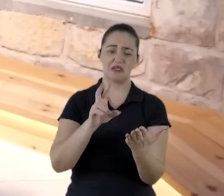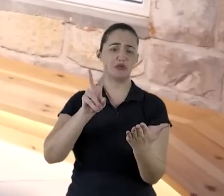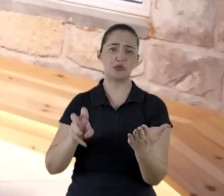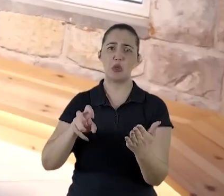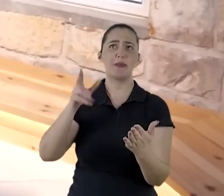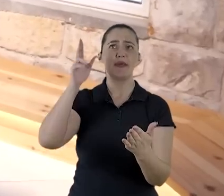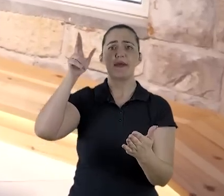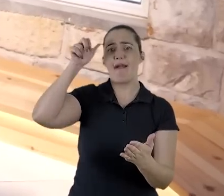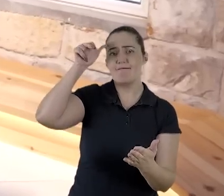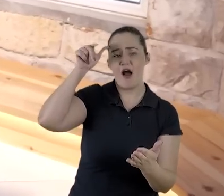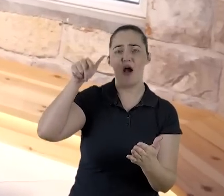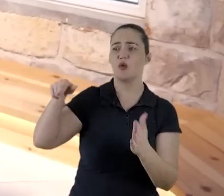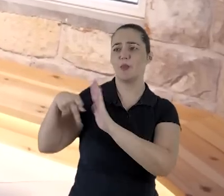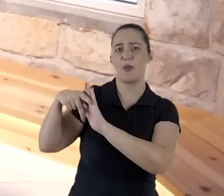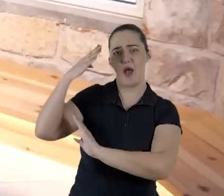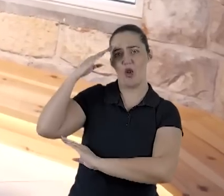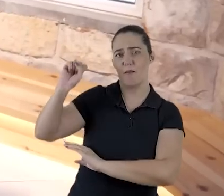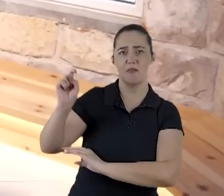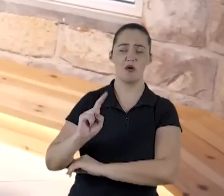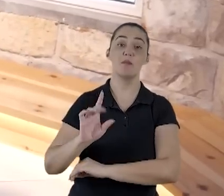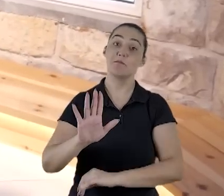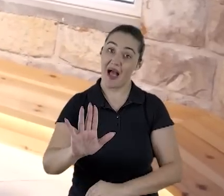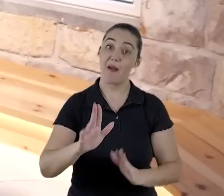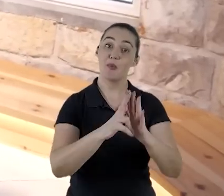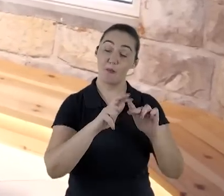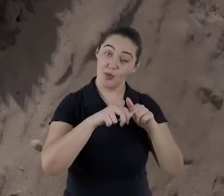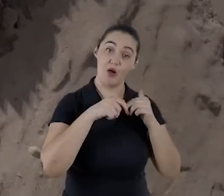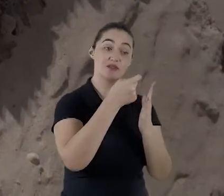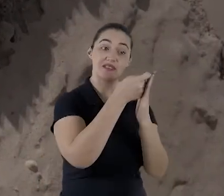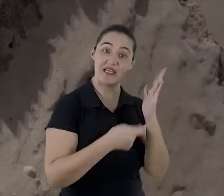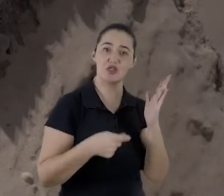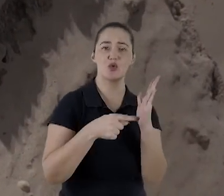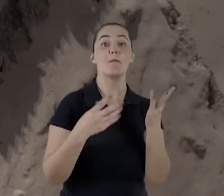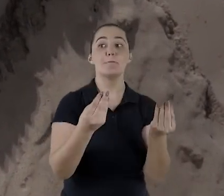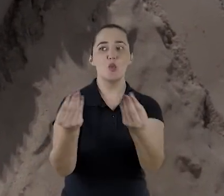menciona diretamente que os cavalos de Salomão ficavam em Meguido. Porém, com base na